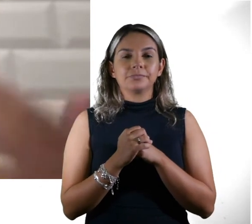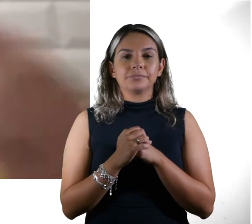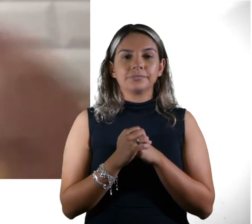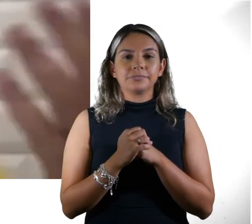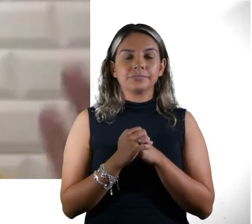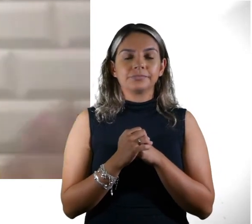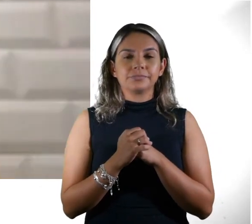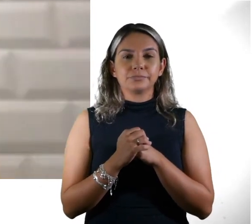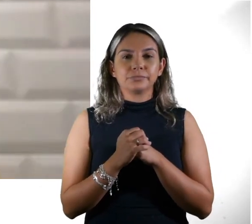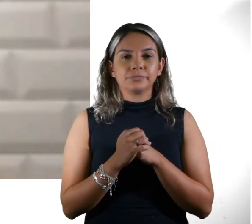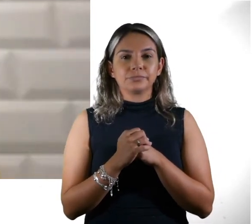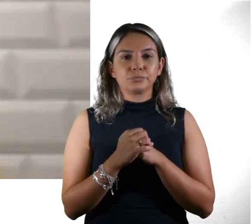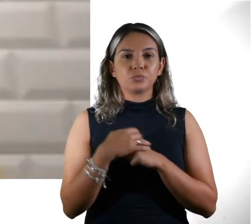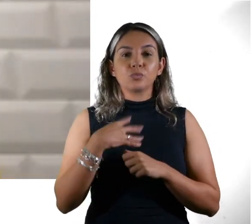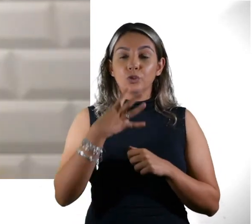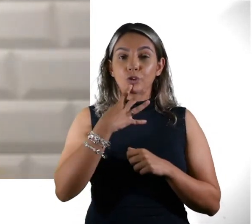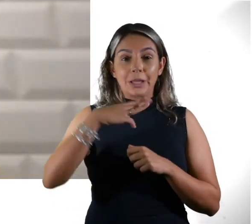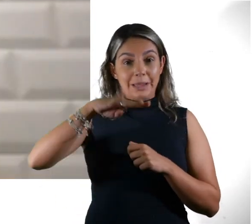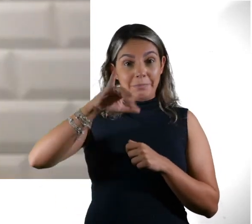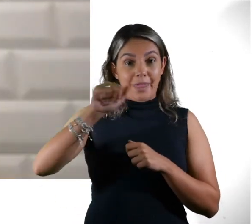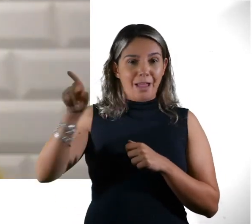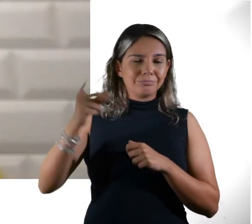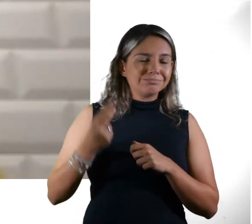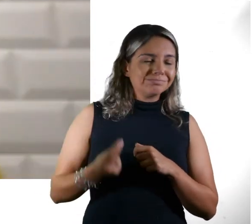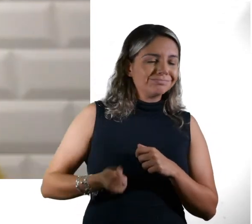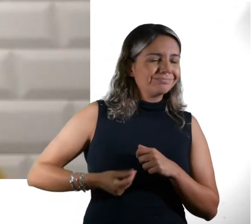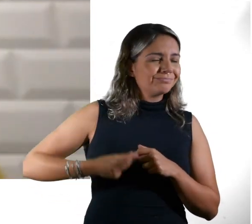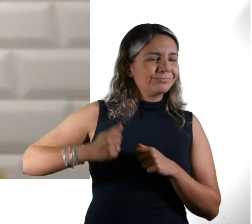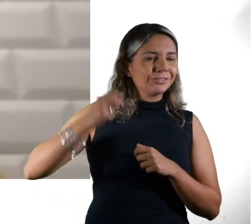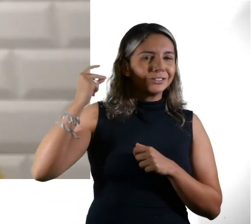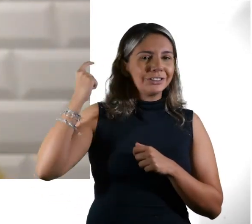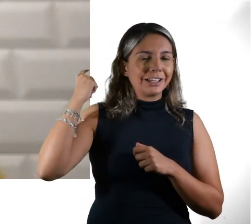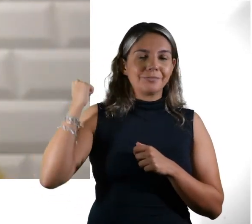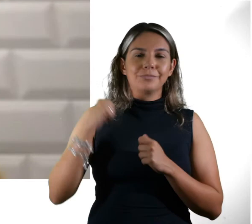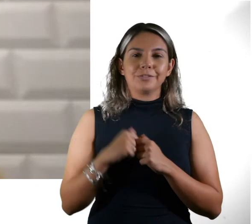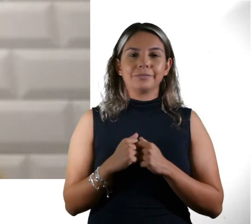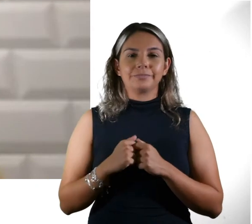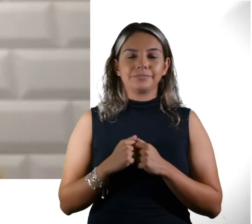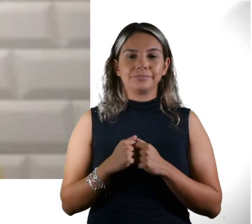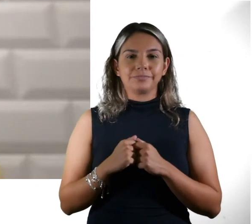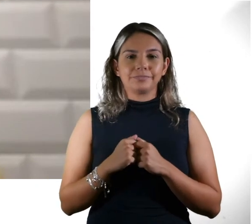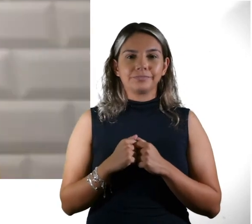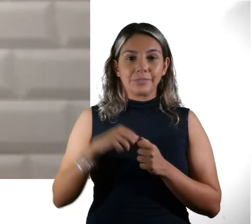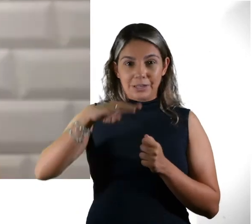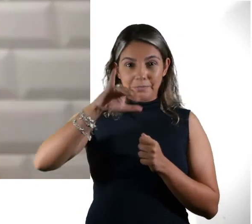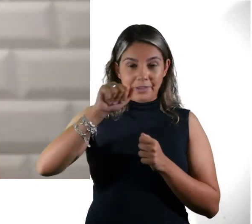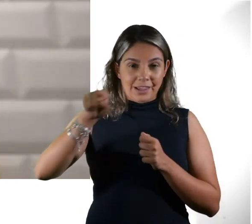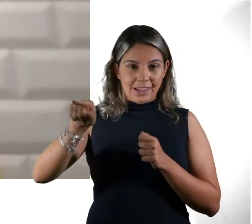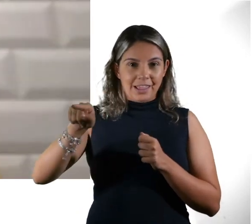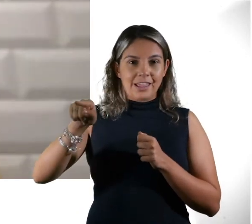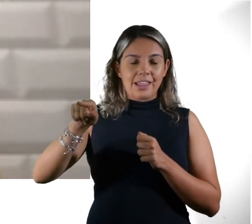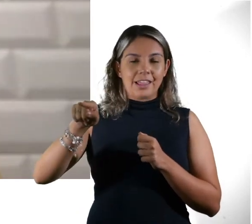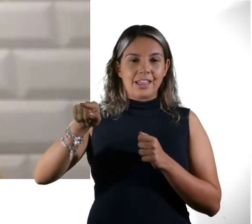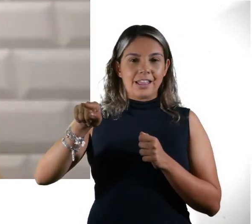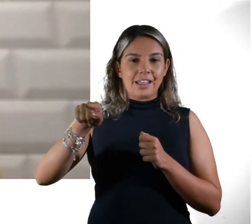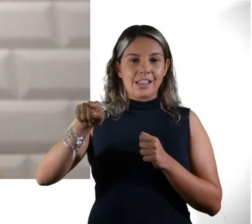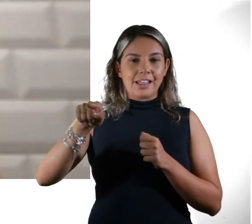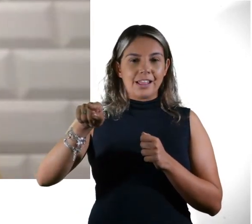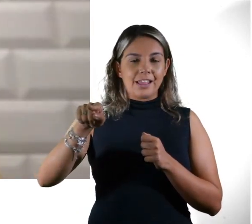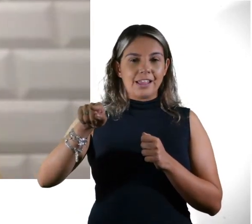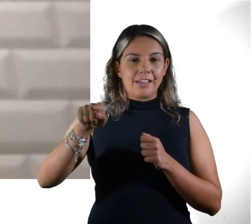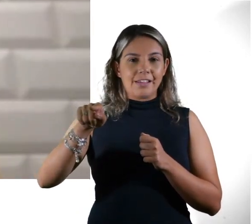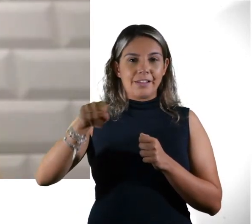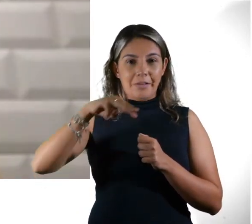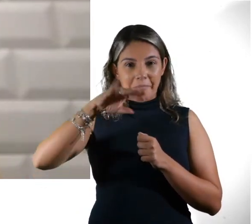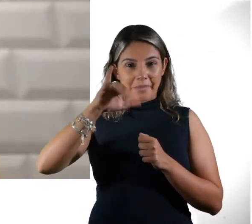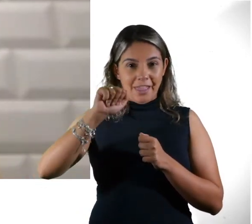Mas enfim, para dizer isso, que conheço o Mia há muito tempo. E o Mia, para mim, não é? Se eu for absolutamente sincero, se tivesse que